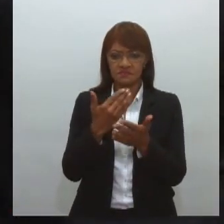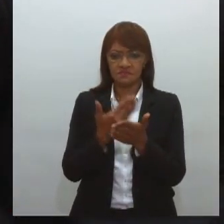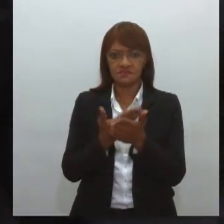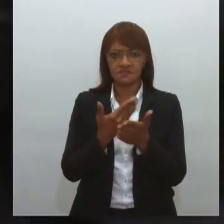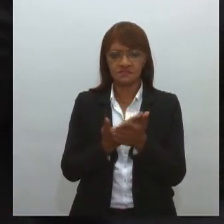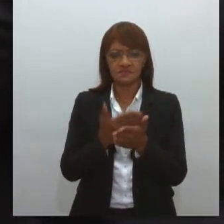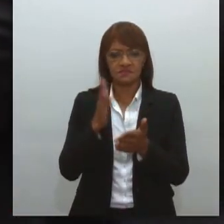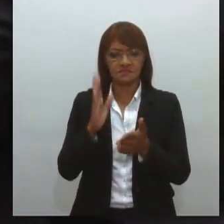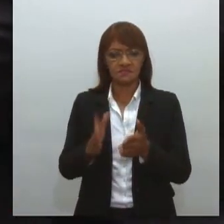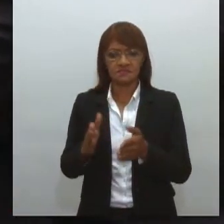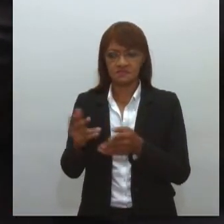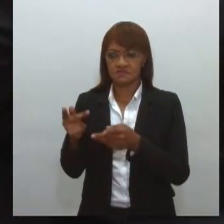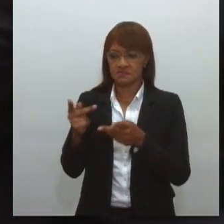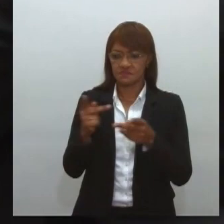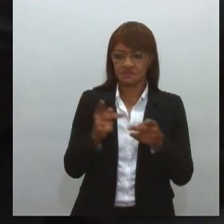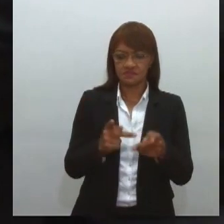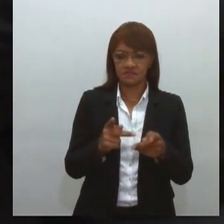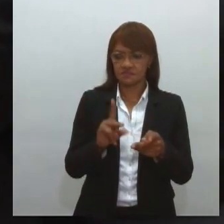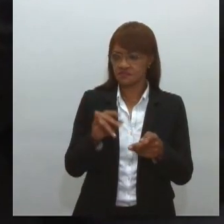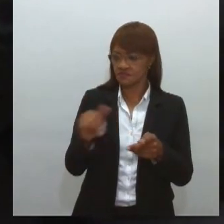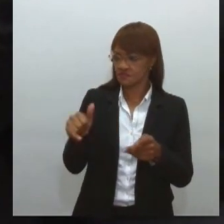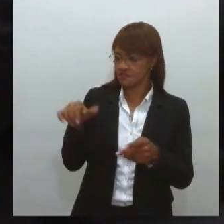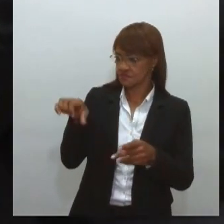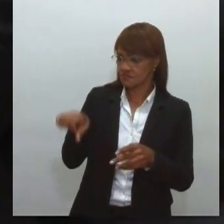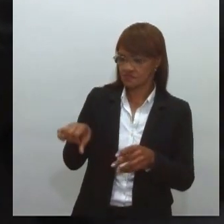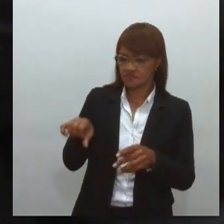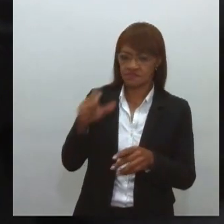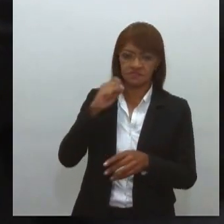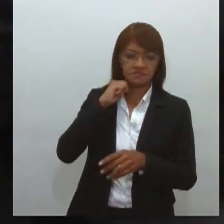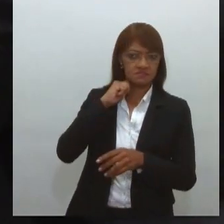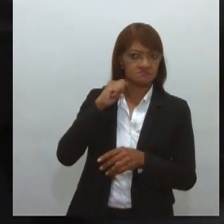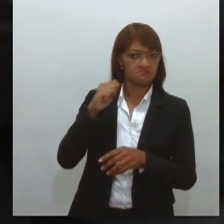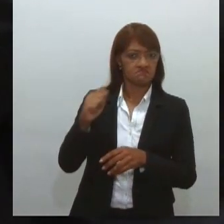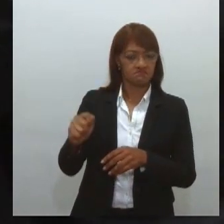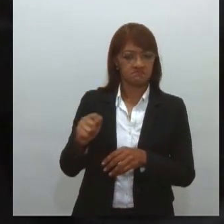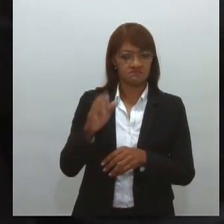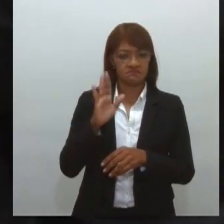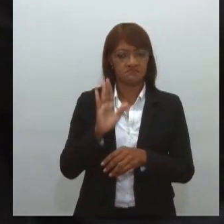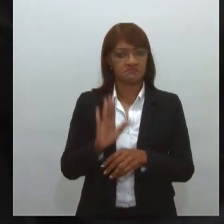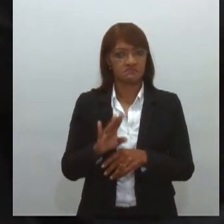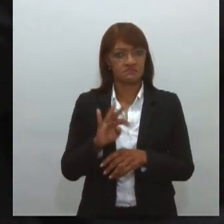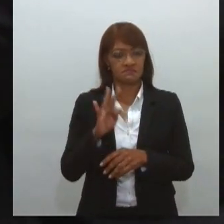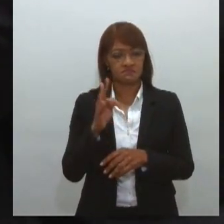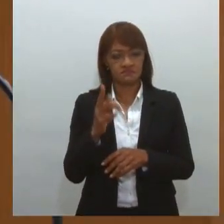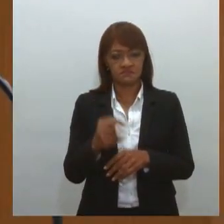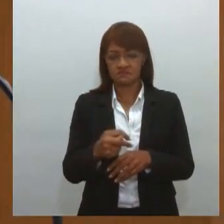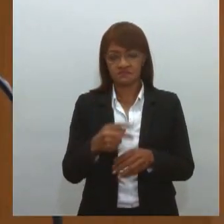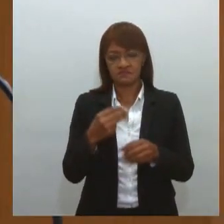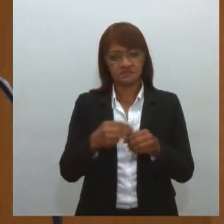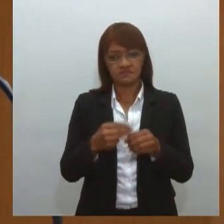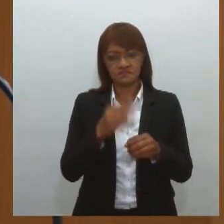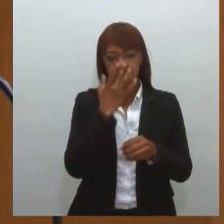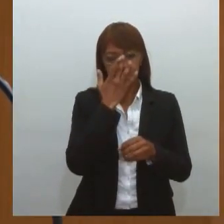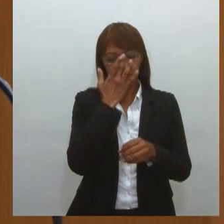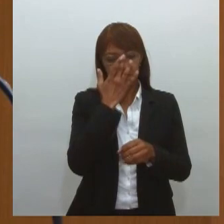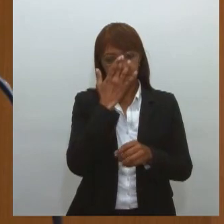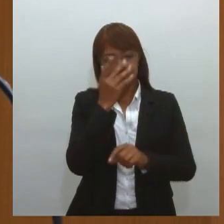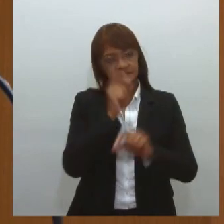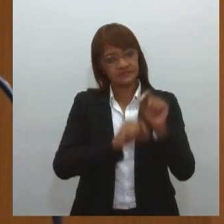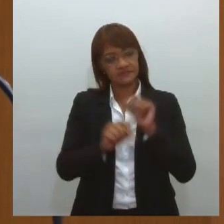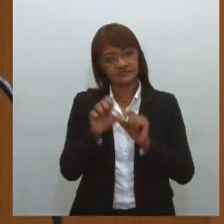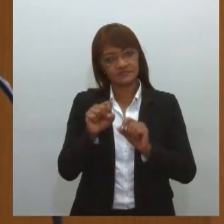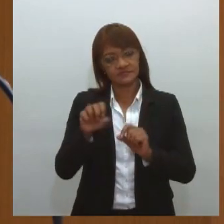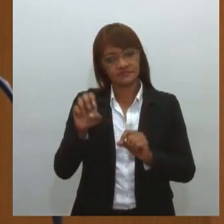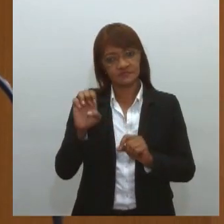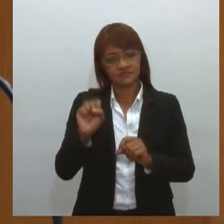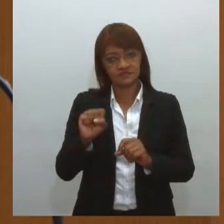será realizada dia 9 de abril pelo Sindicato dos Servidores Públicos Municipais de Aracaju, SEPUMA, foram alguns dos assuntos